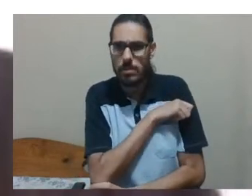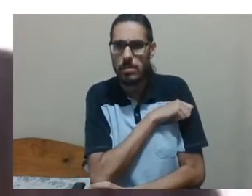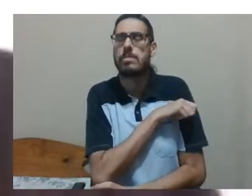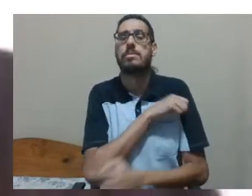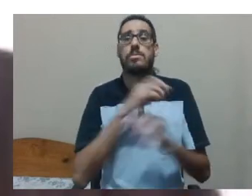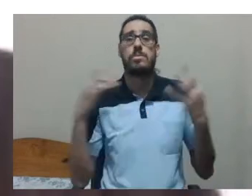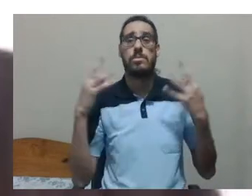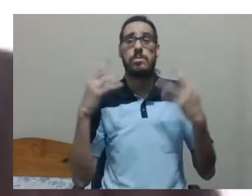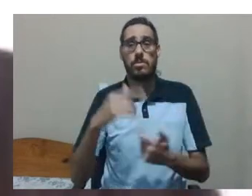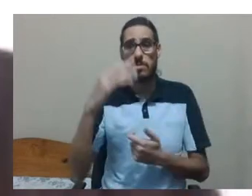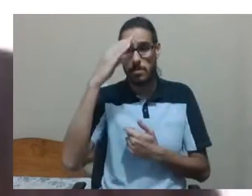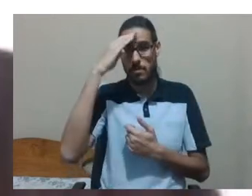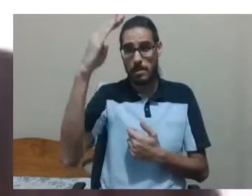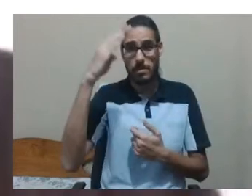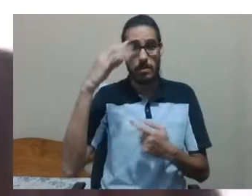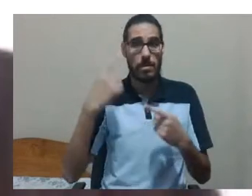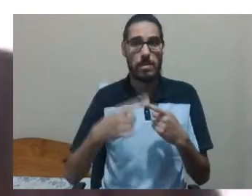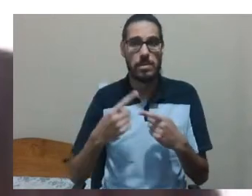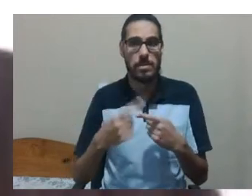porque várias vezes